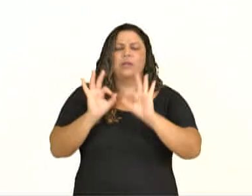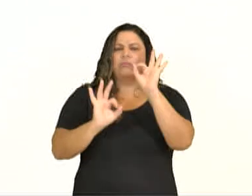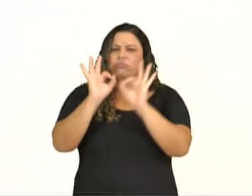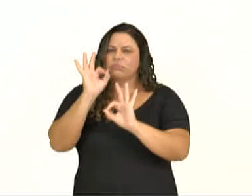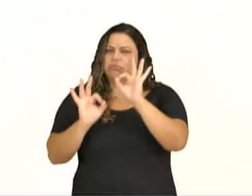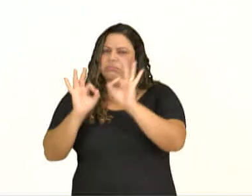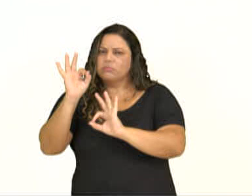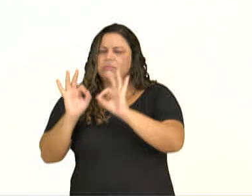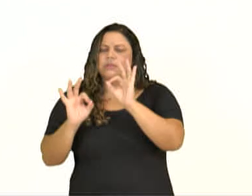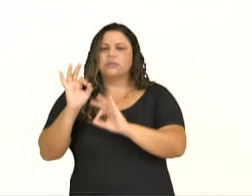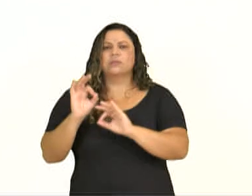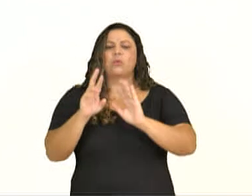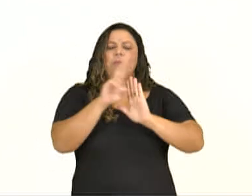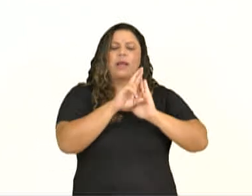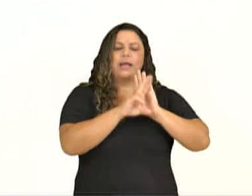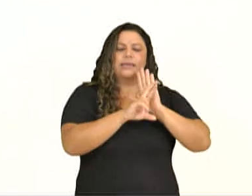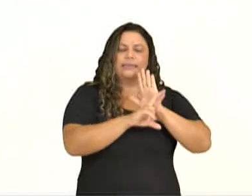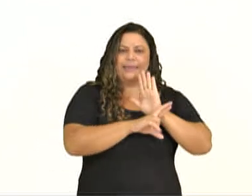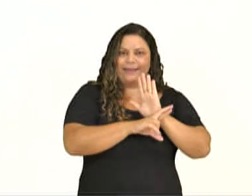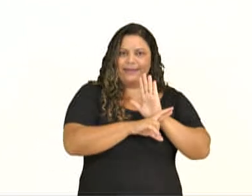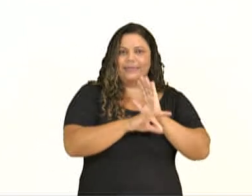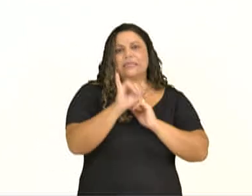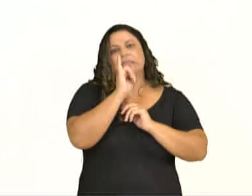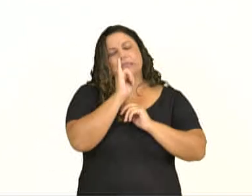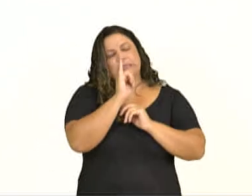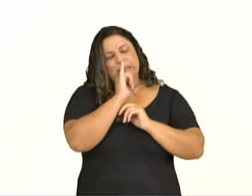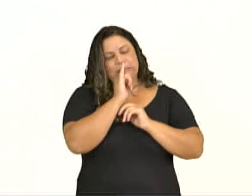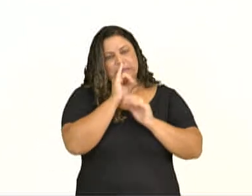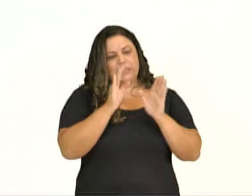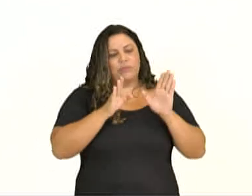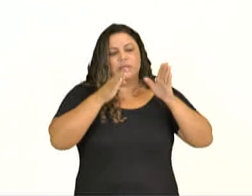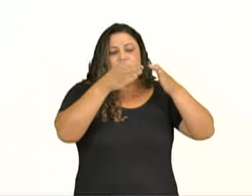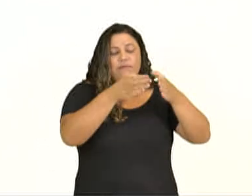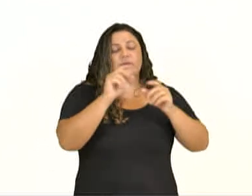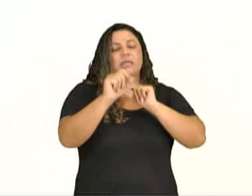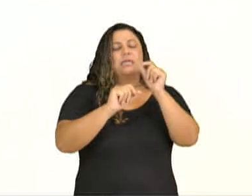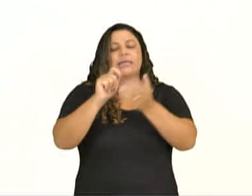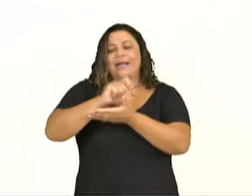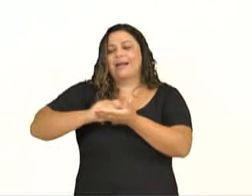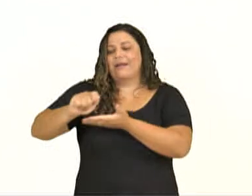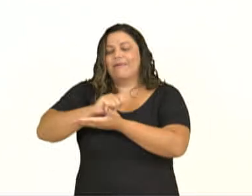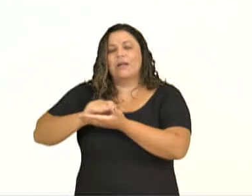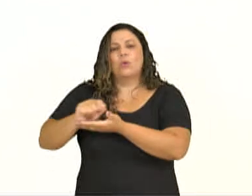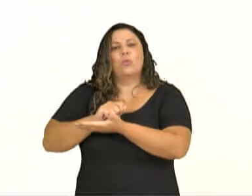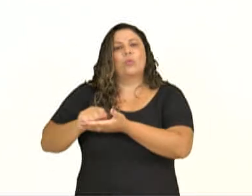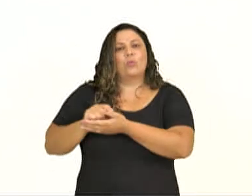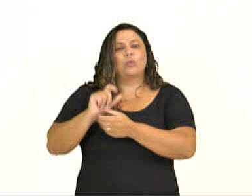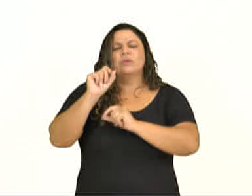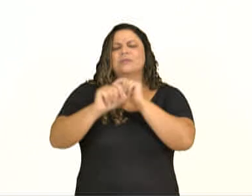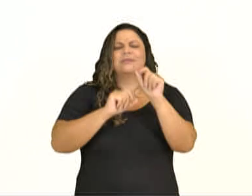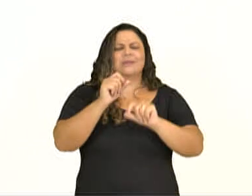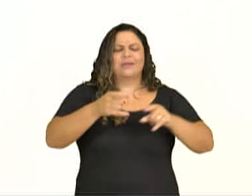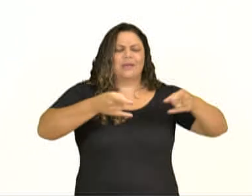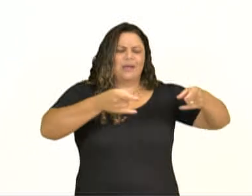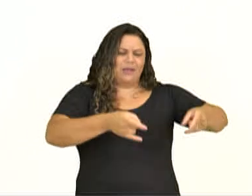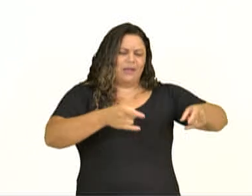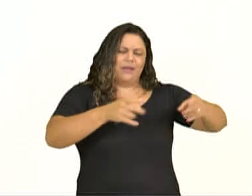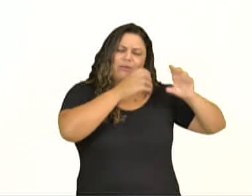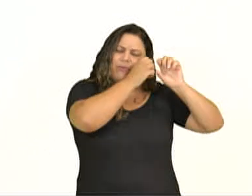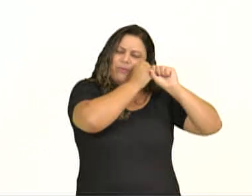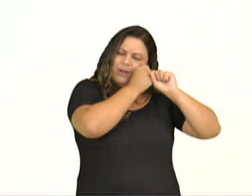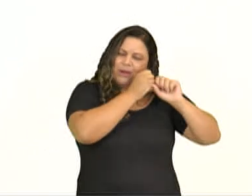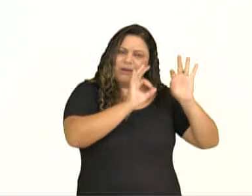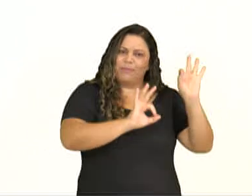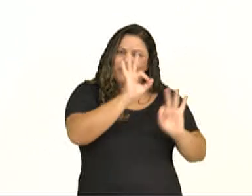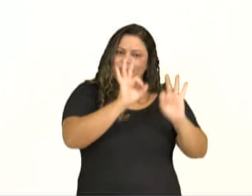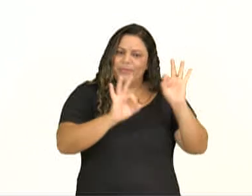do trabalho doméstico. Exemplo, define quem lava a louça e quem arruma o quarto. Esse tipo de regra pode